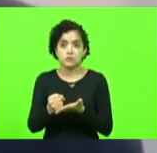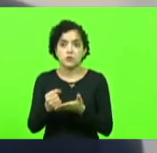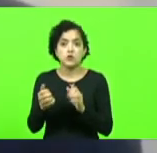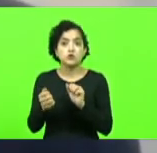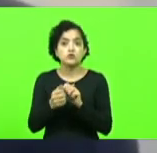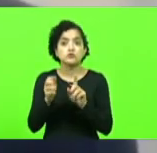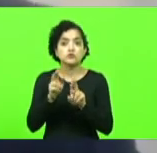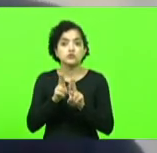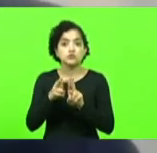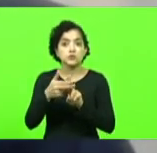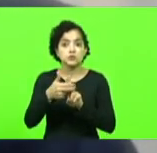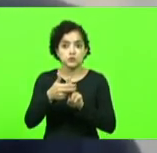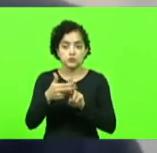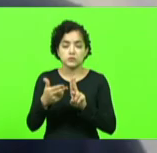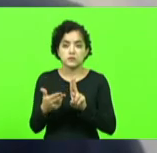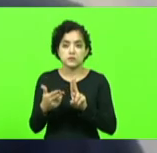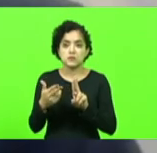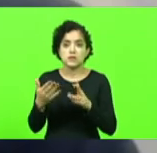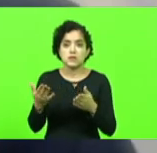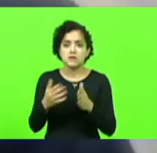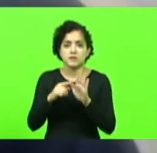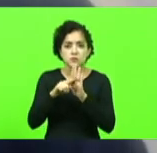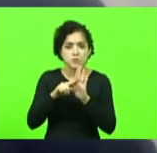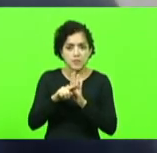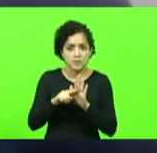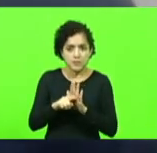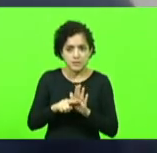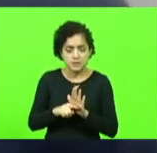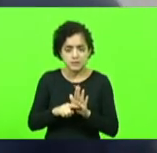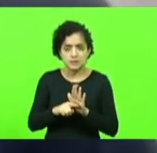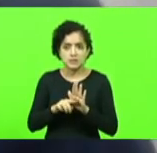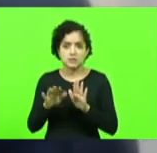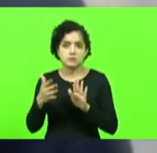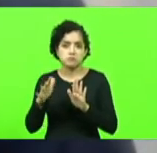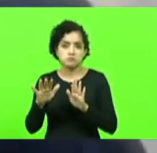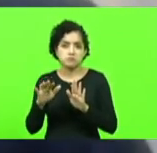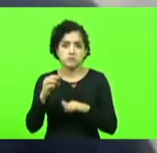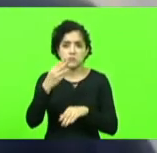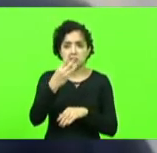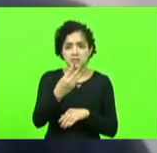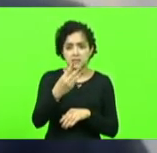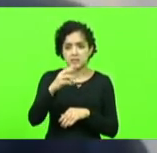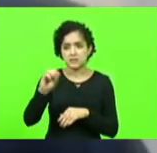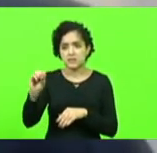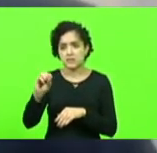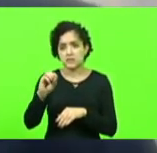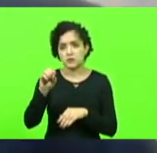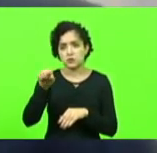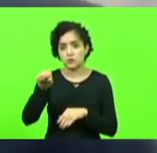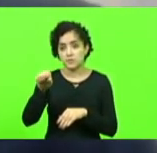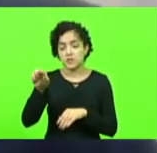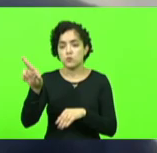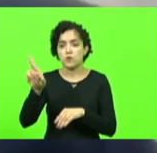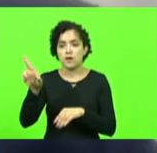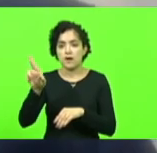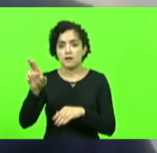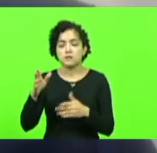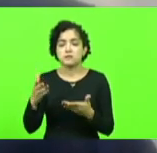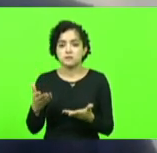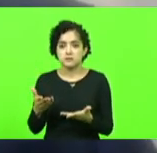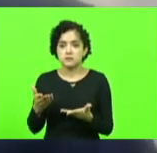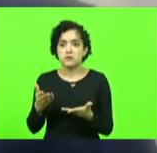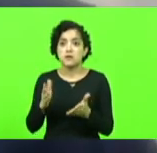um levantamento, isso trará um impacto aproximado de R$300.000 mês, e nós